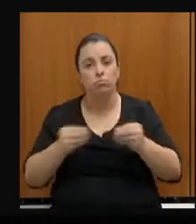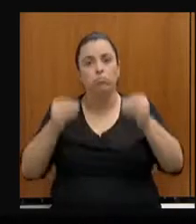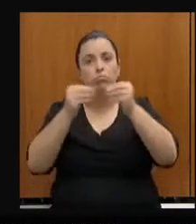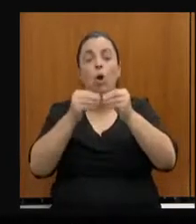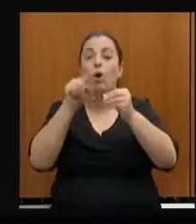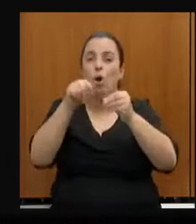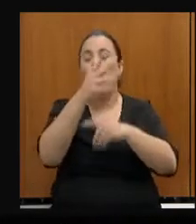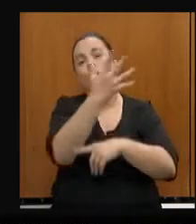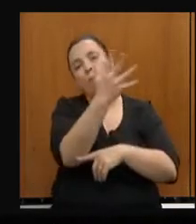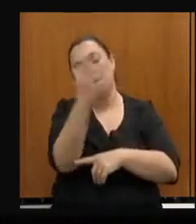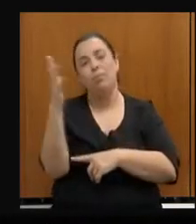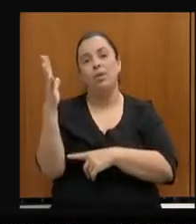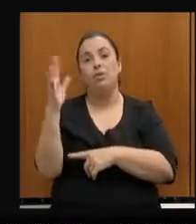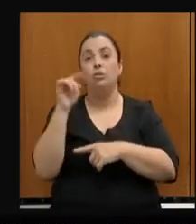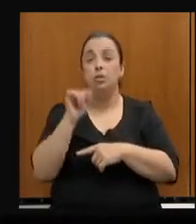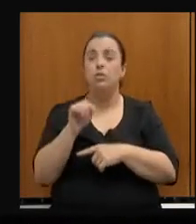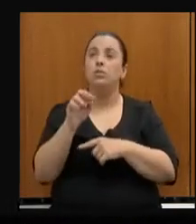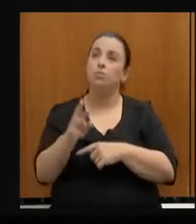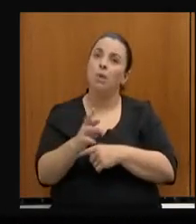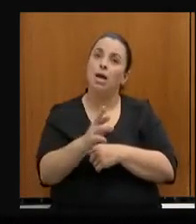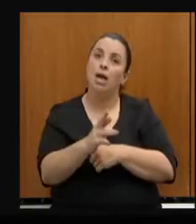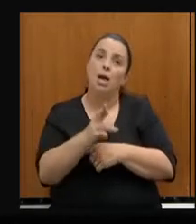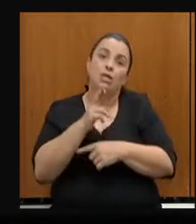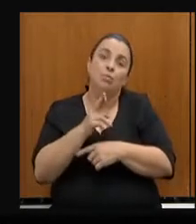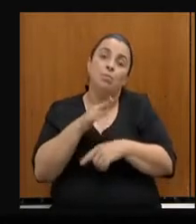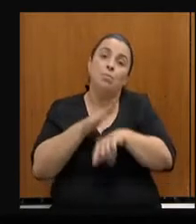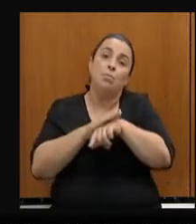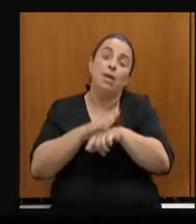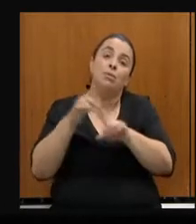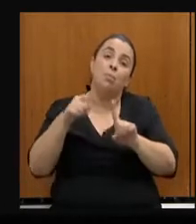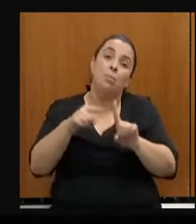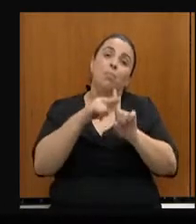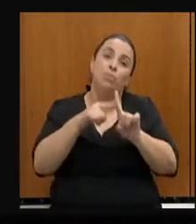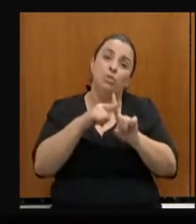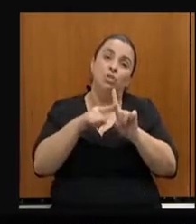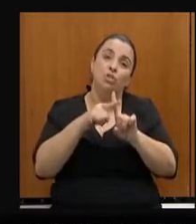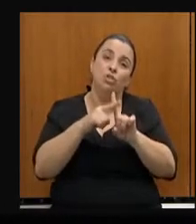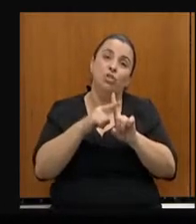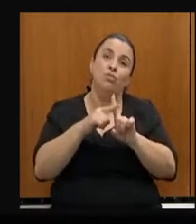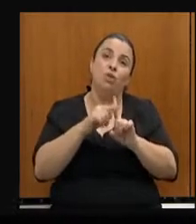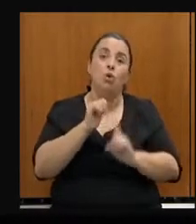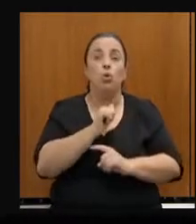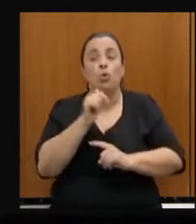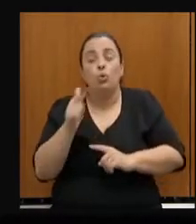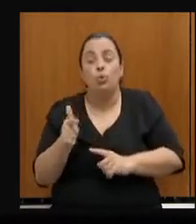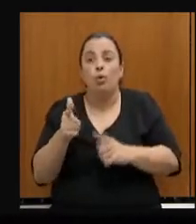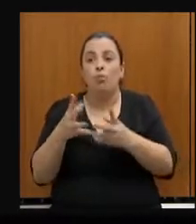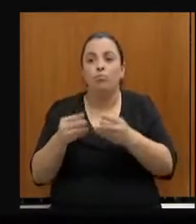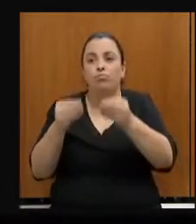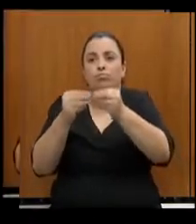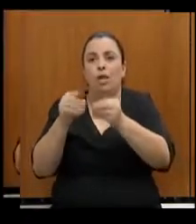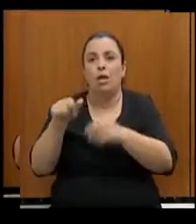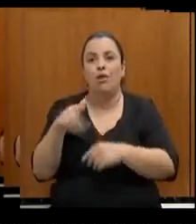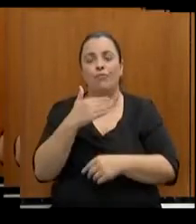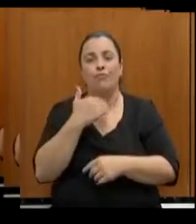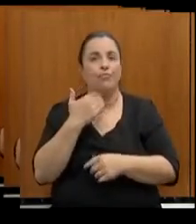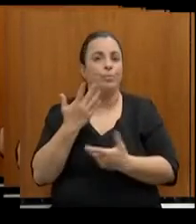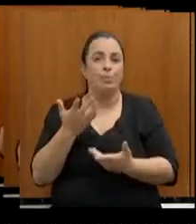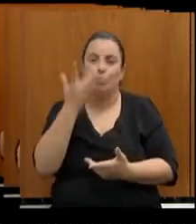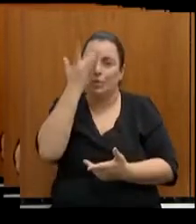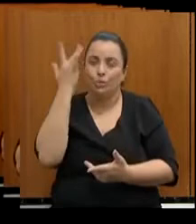nosso tampo e essa seria uma resposta muito mais adequadas e números que a gente vive nesta minutos de